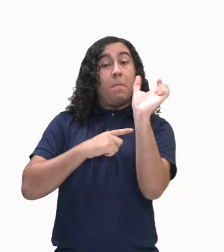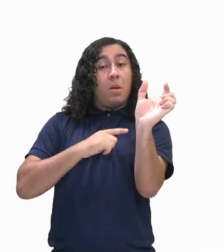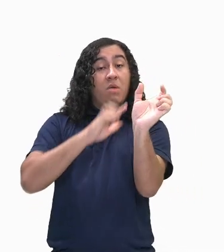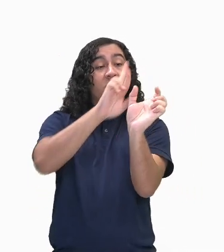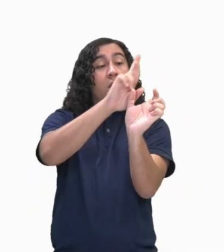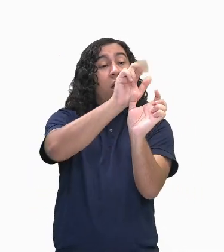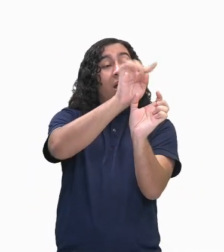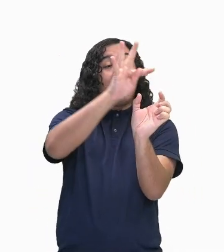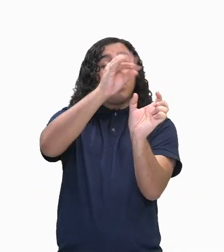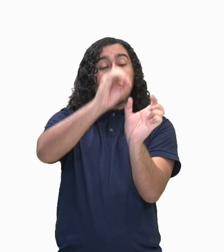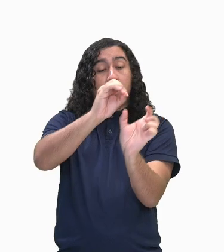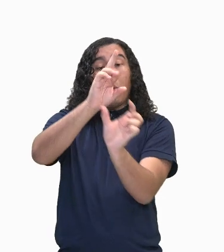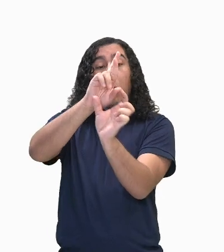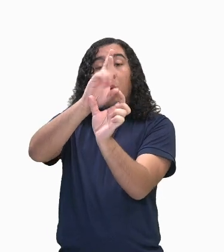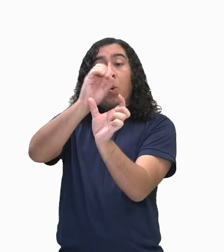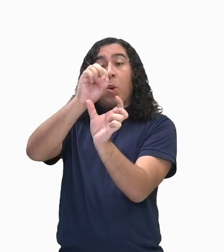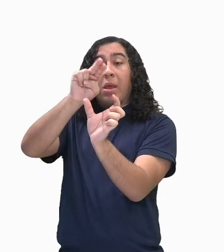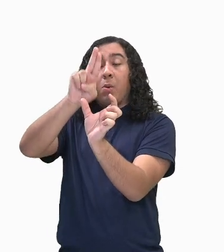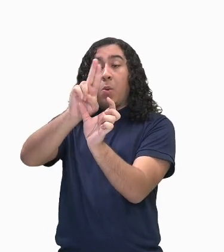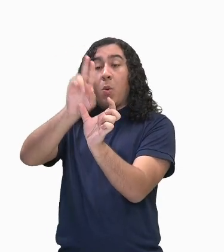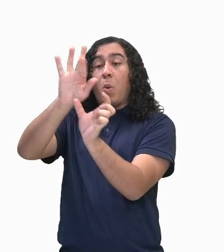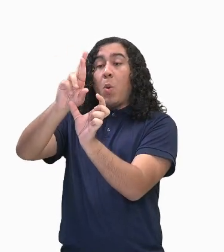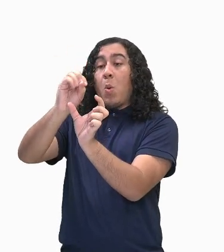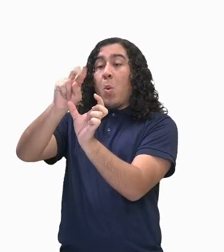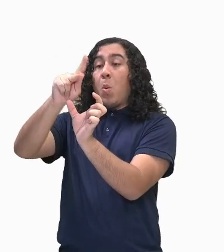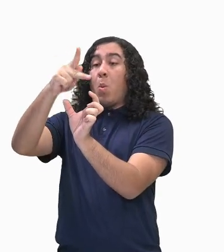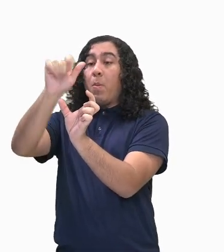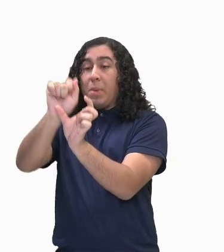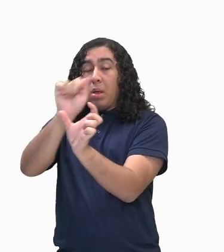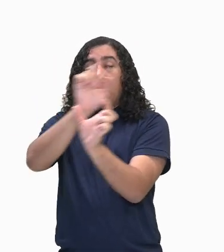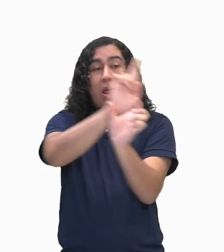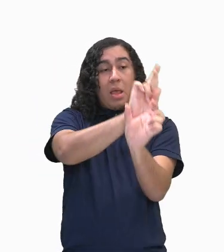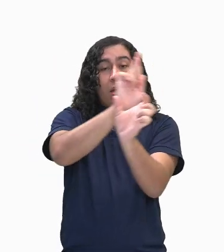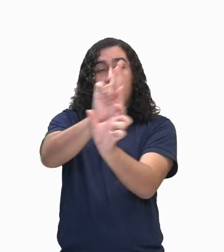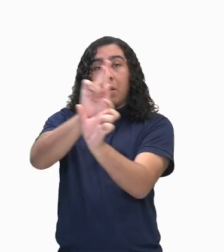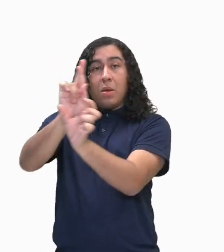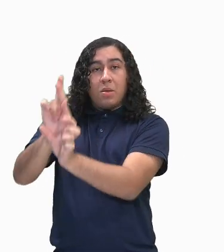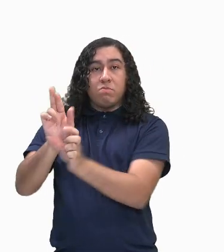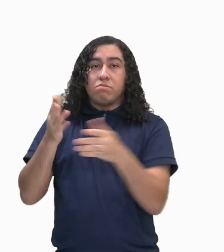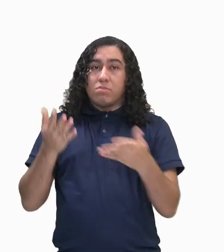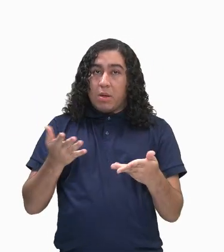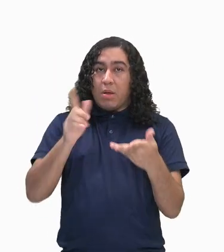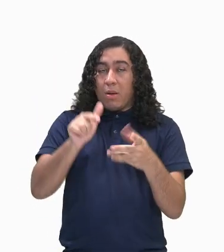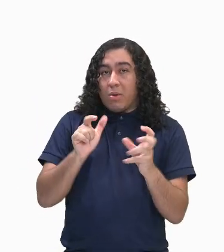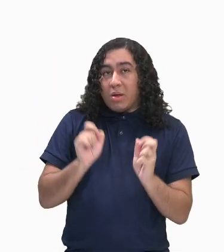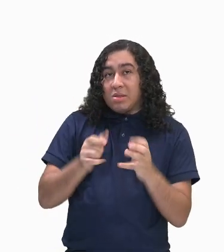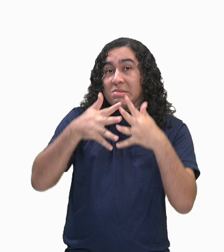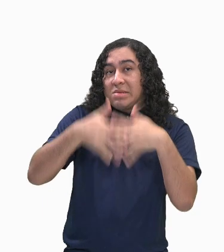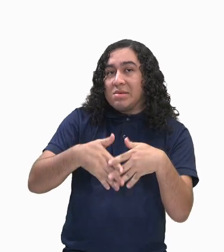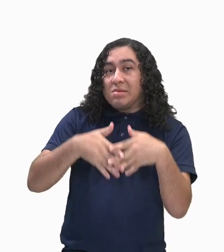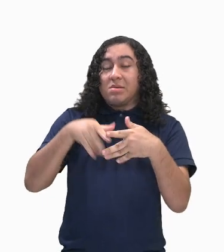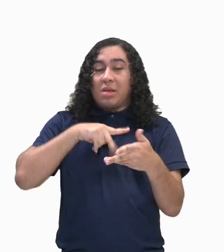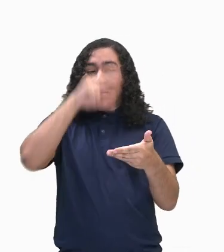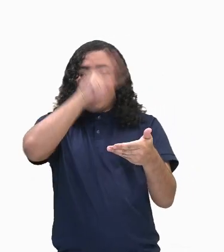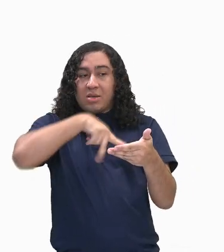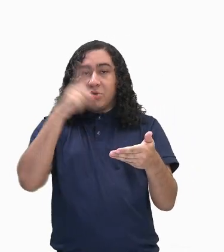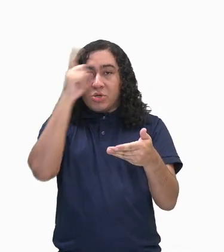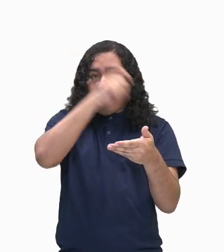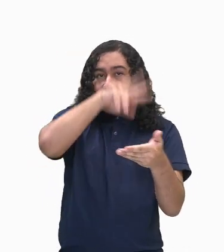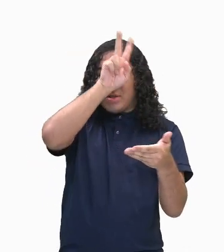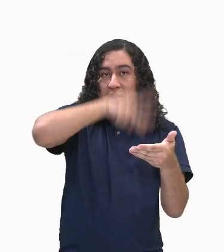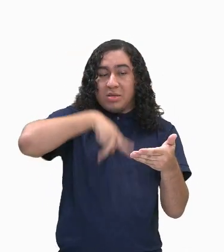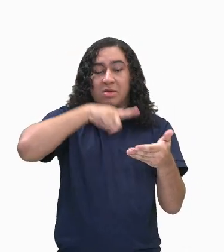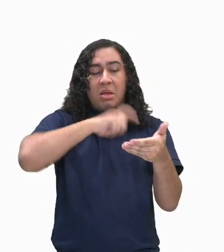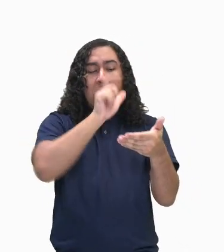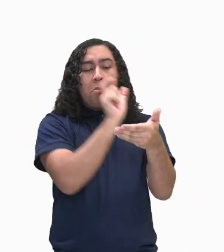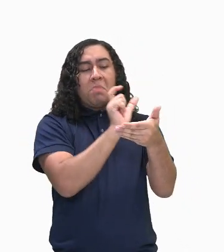do som R cria um ritmo musical, né? Então você percebe, é um trava-língua também, né? O rato roeu